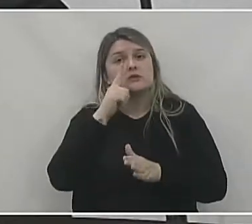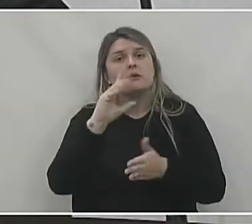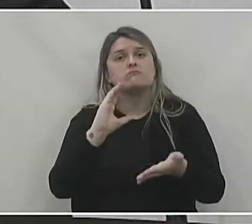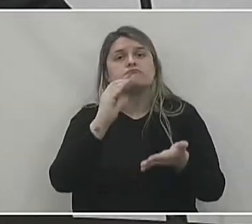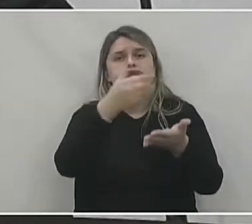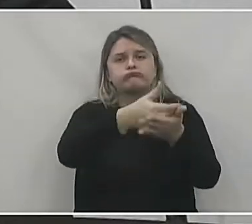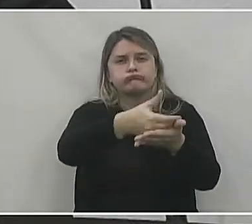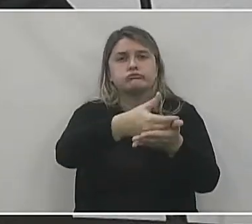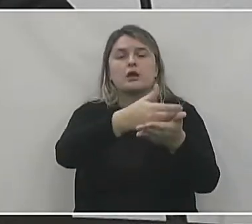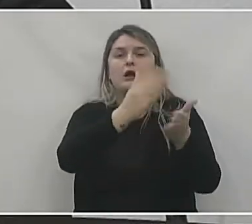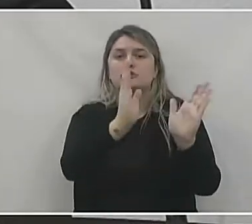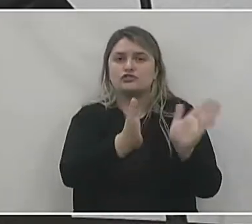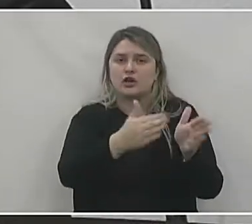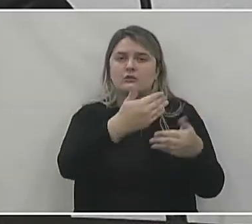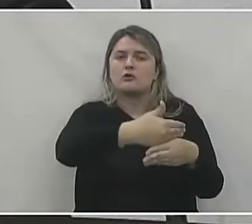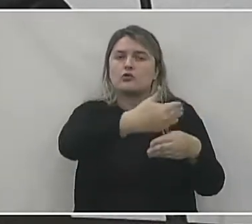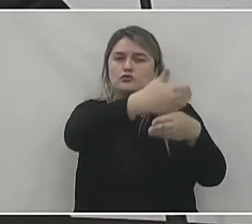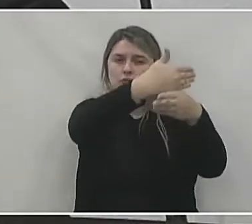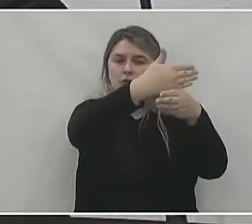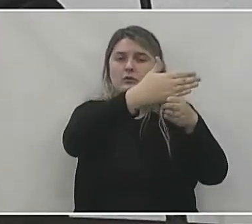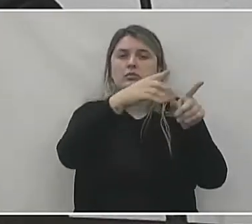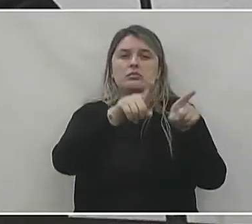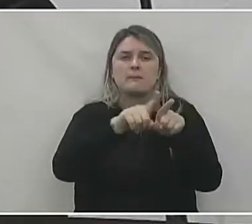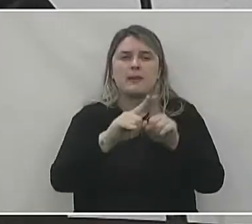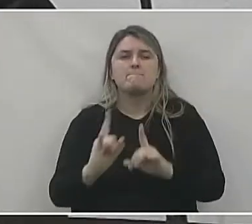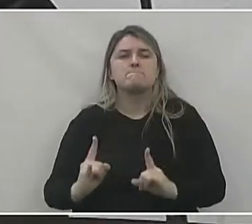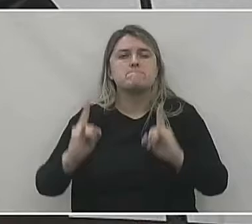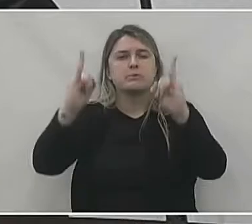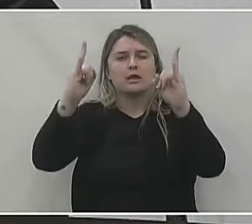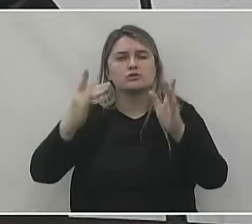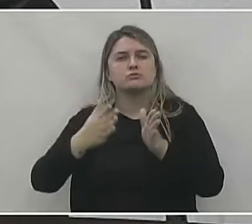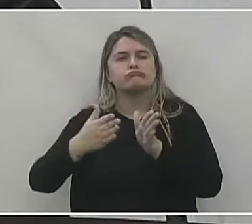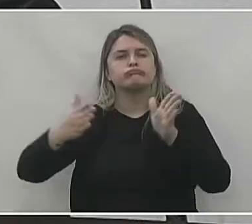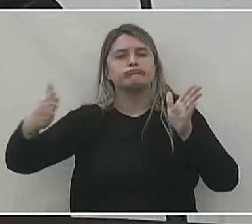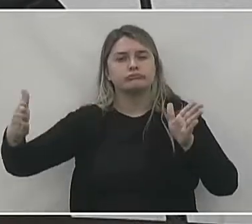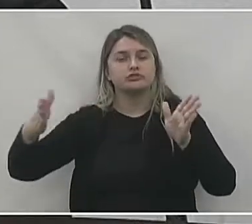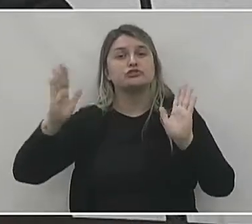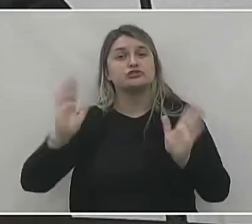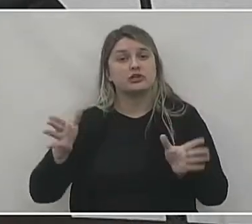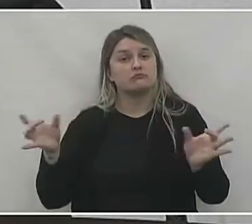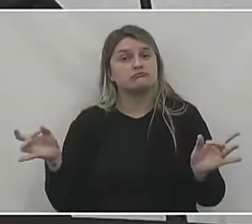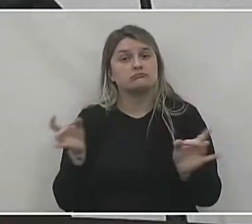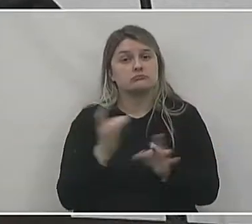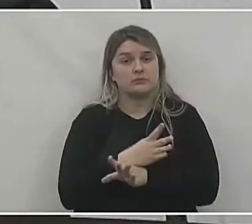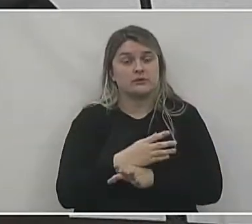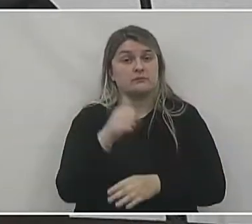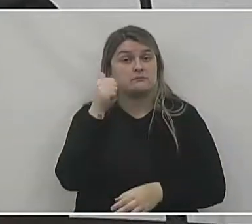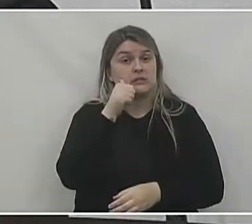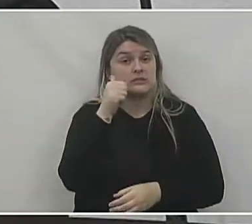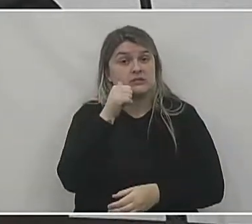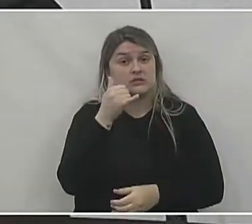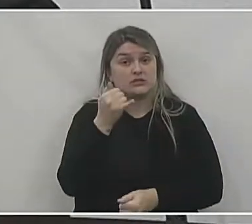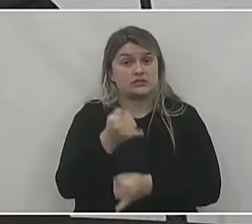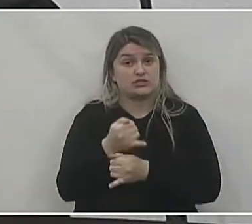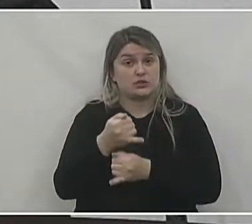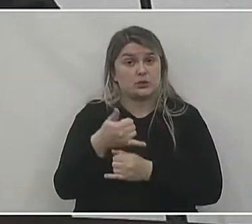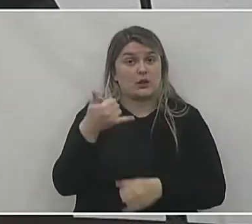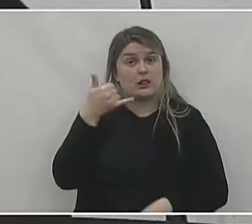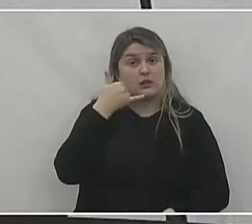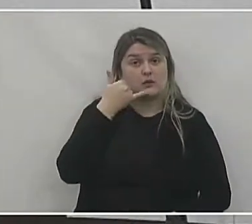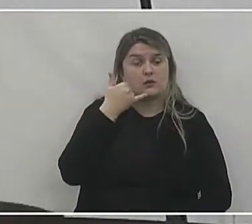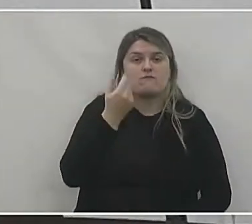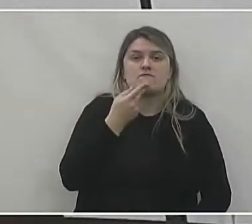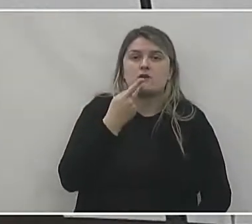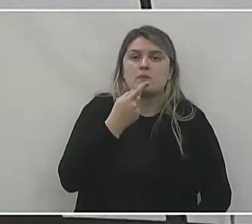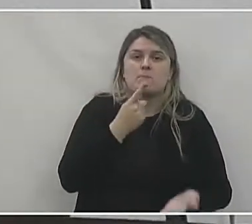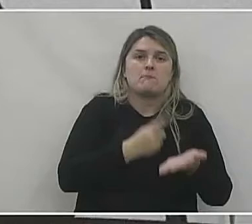está pronto e a ampliação já está concluída. Inclusive a diretora esses dias me ligou dizendo que